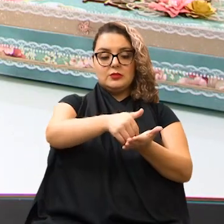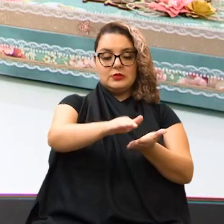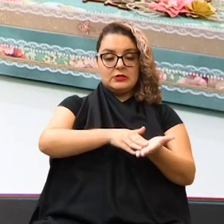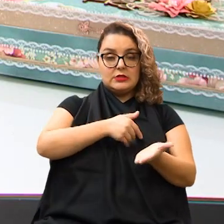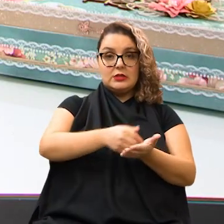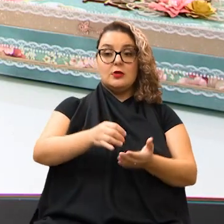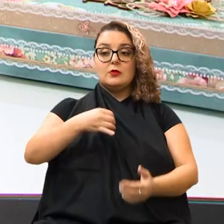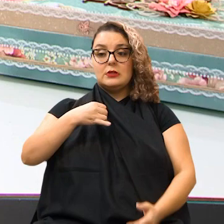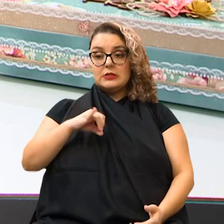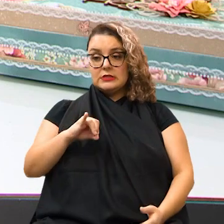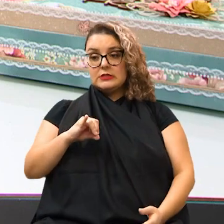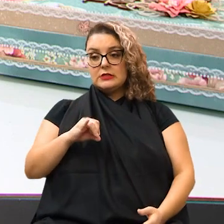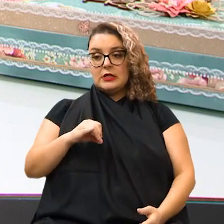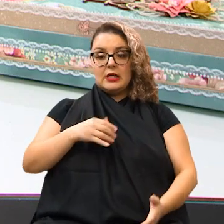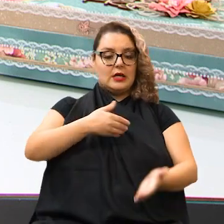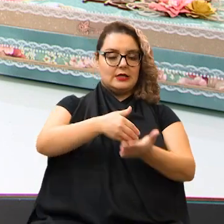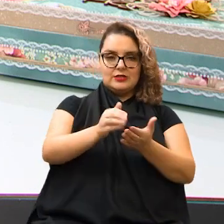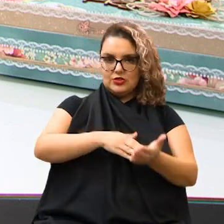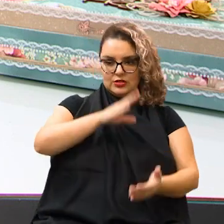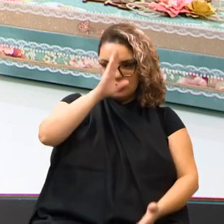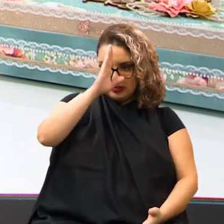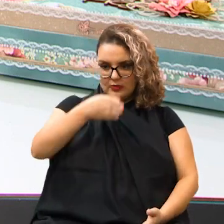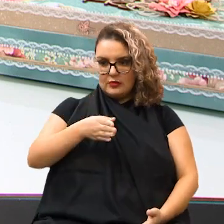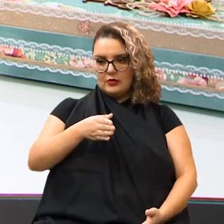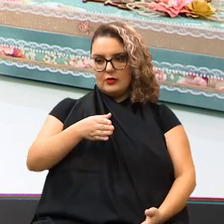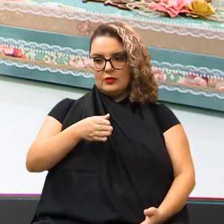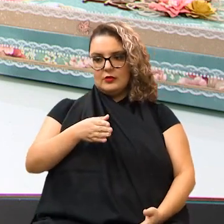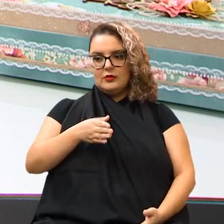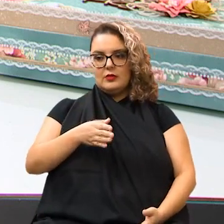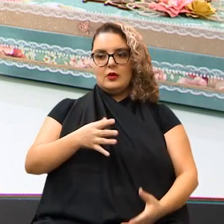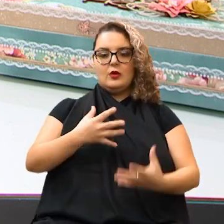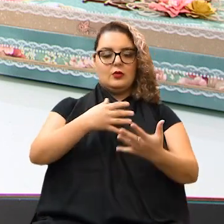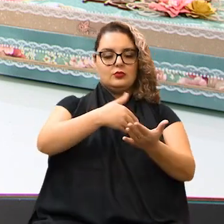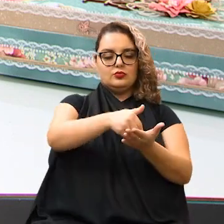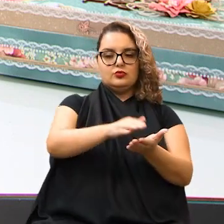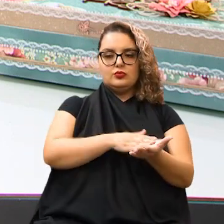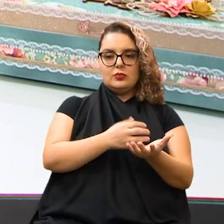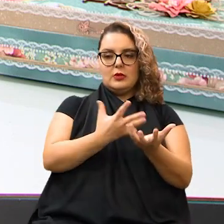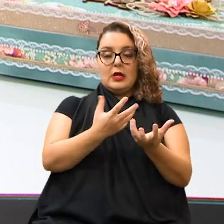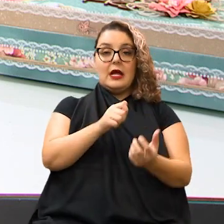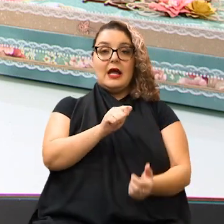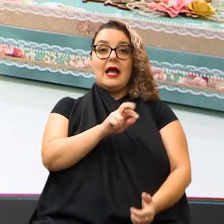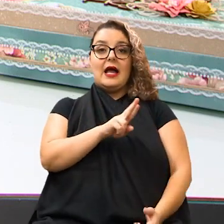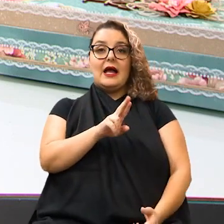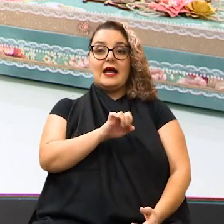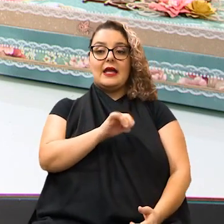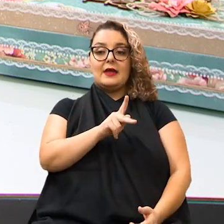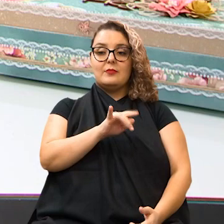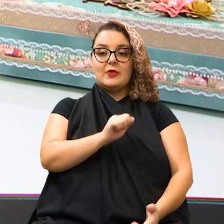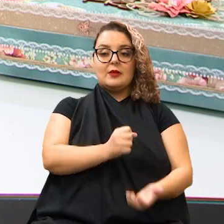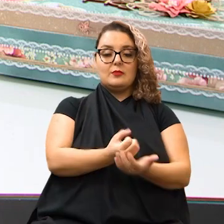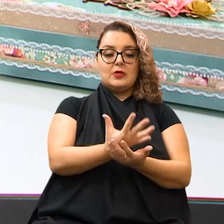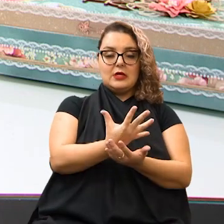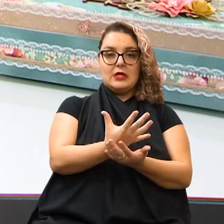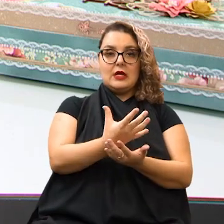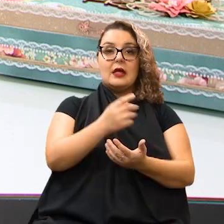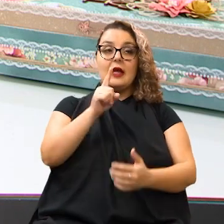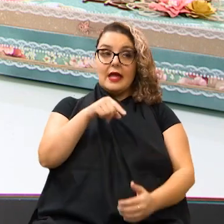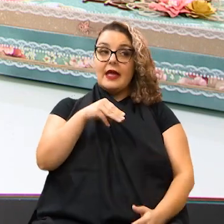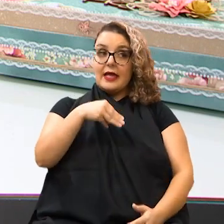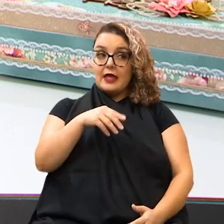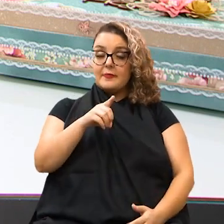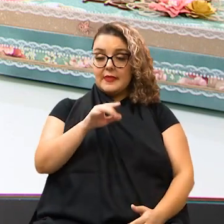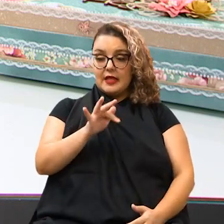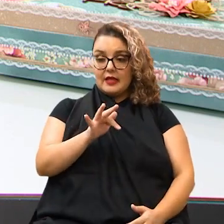coisa nela. Então, se você já for com a tinta direto, você vai passar, o MDF vai arrepiar. Eu estou trabalhando com MDF, não é madeira crua, é